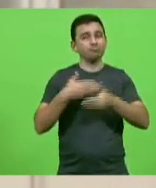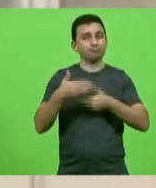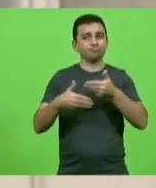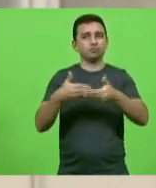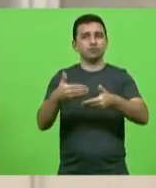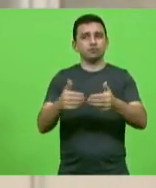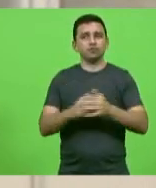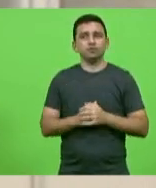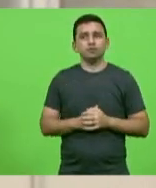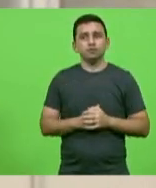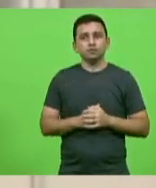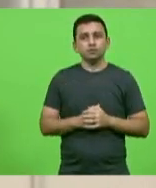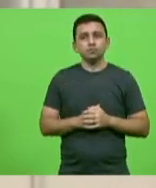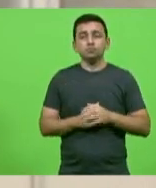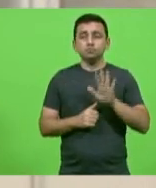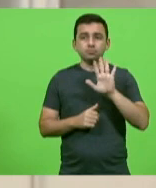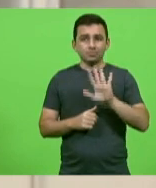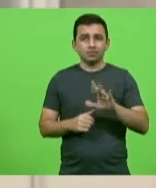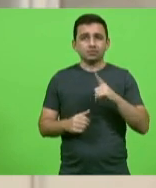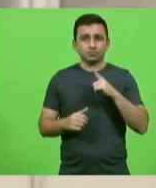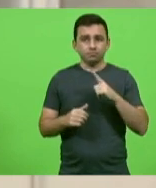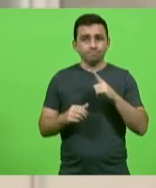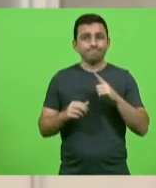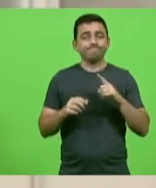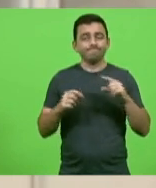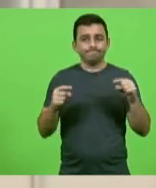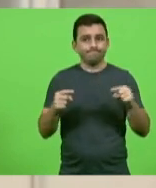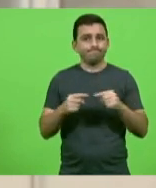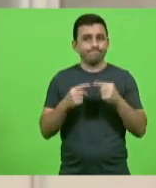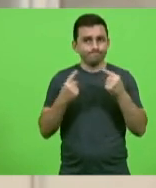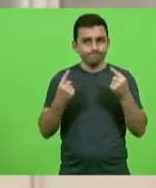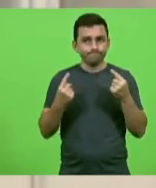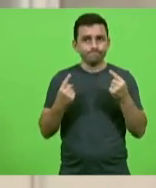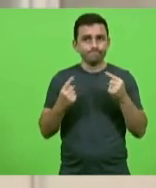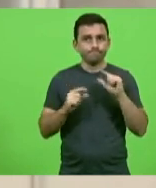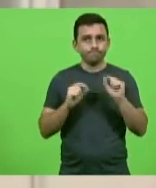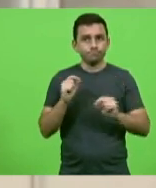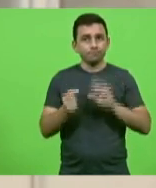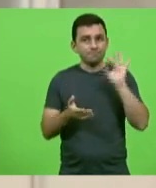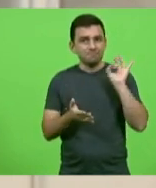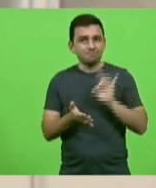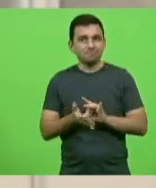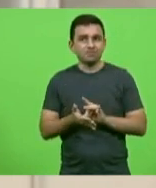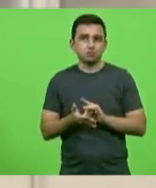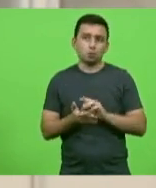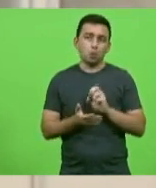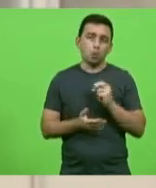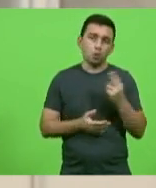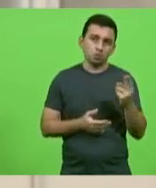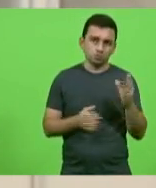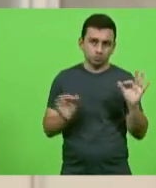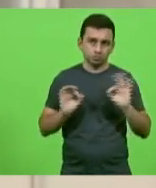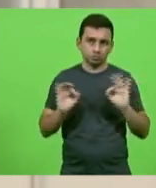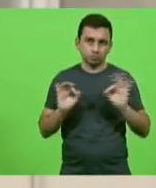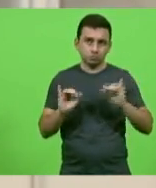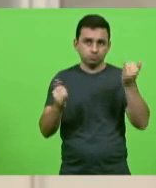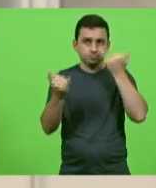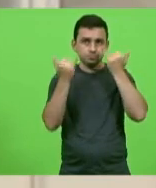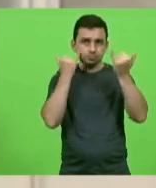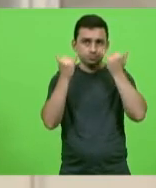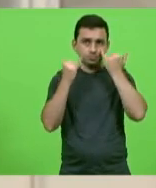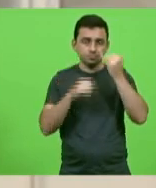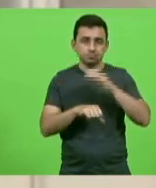nada obstante a controvérsia acerca da veracidade ou não das